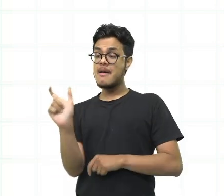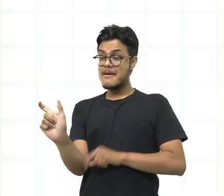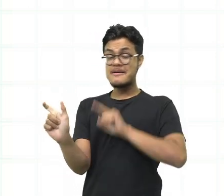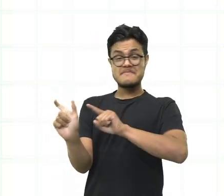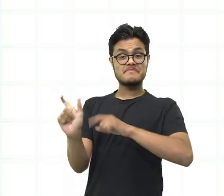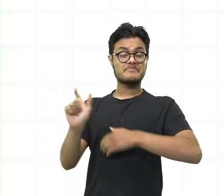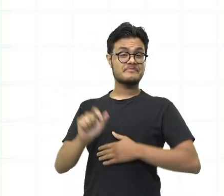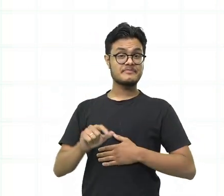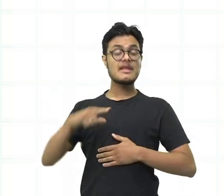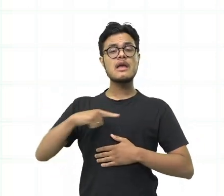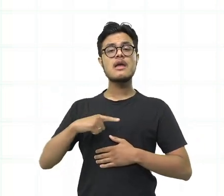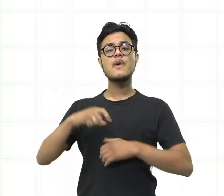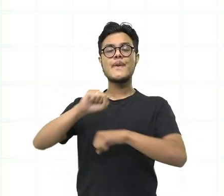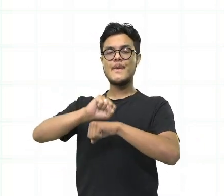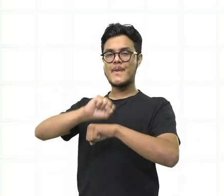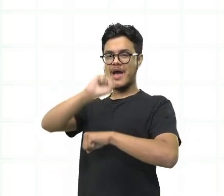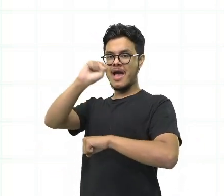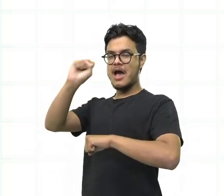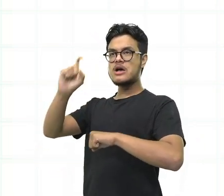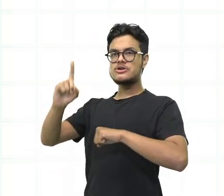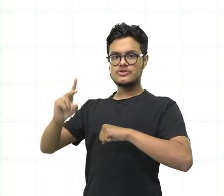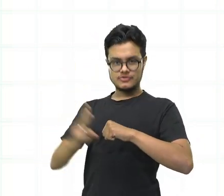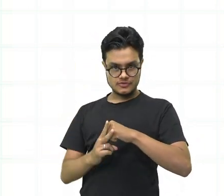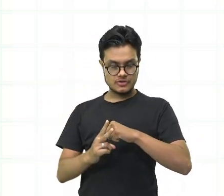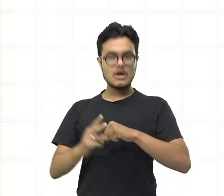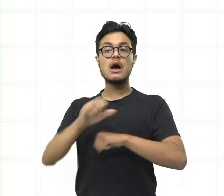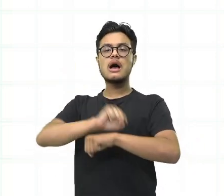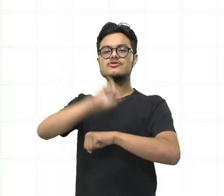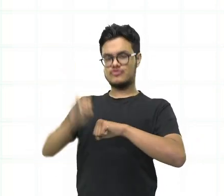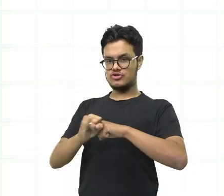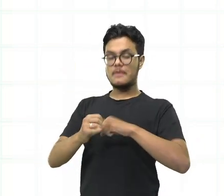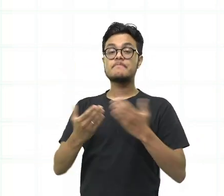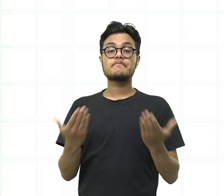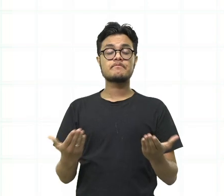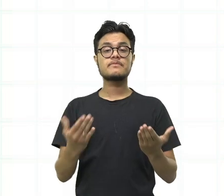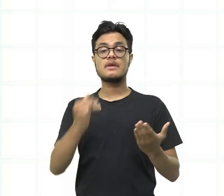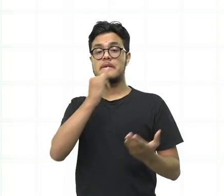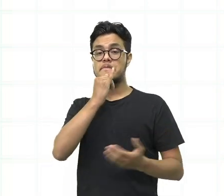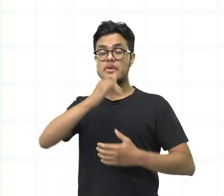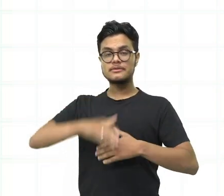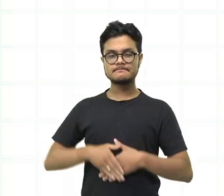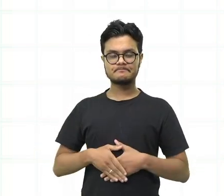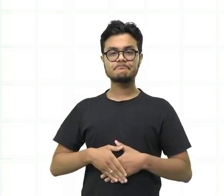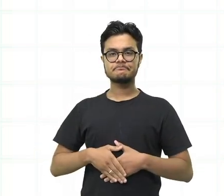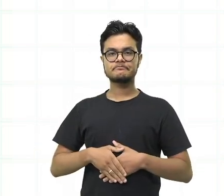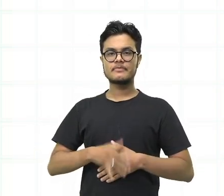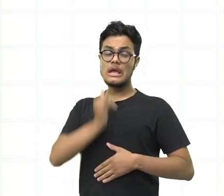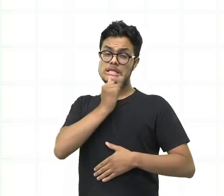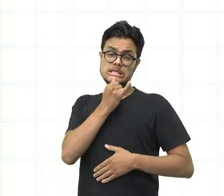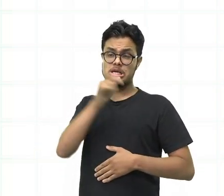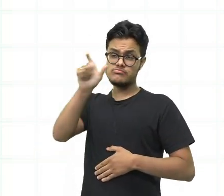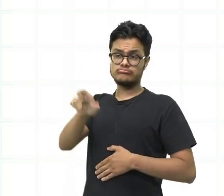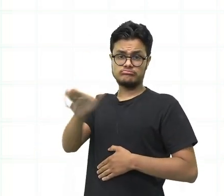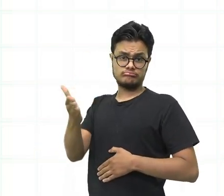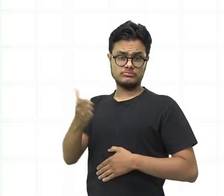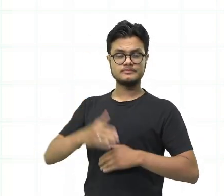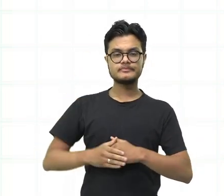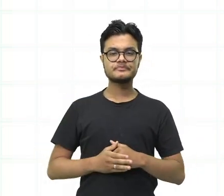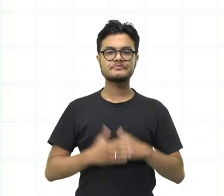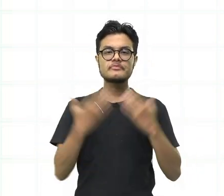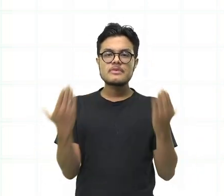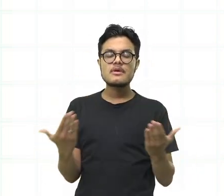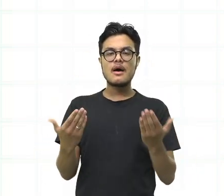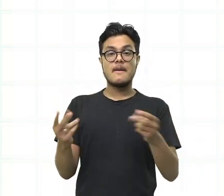é um adjetivo que quer dizer o quê? Que é infeliz. Então, percebam que